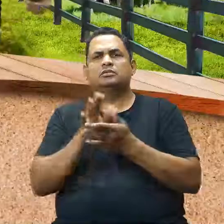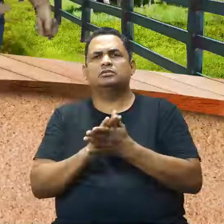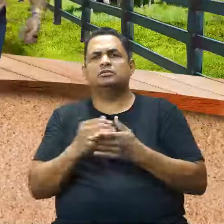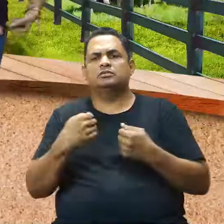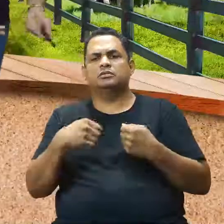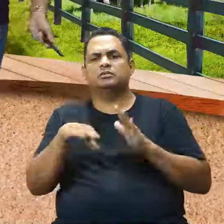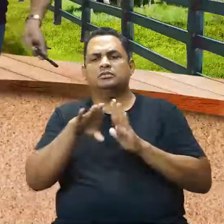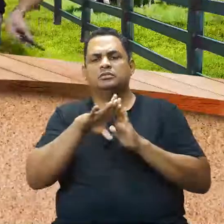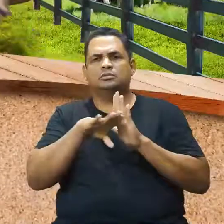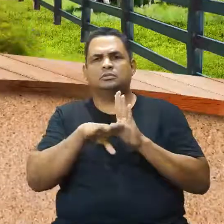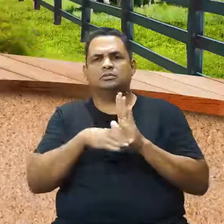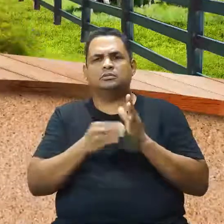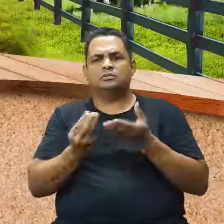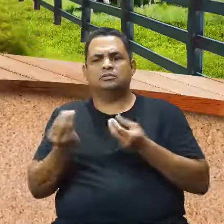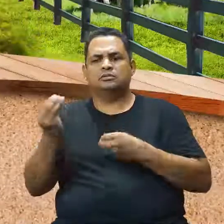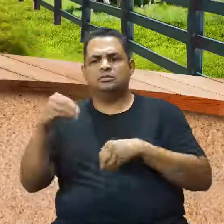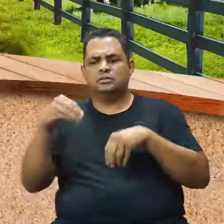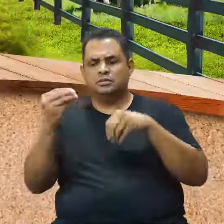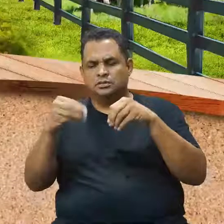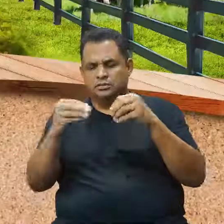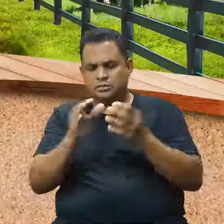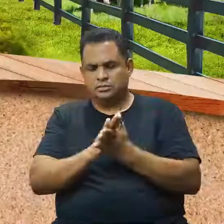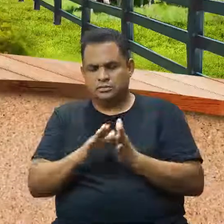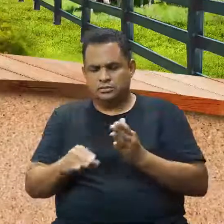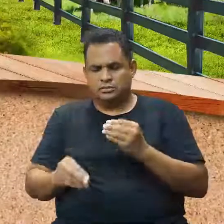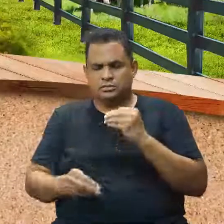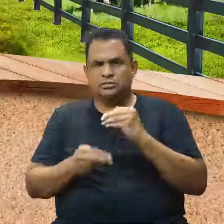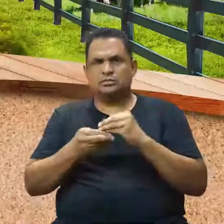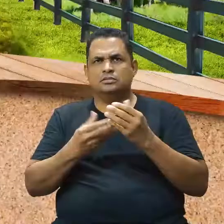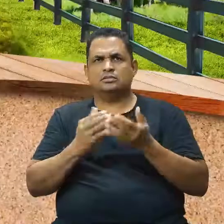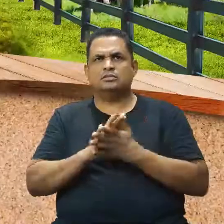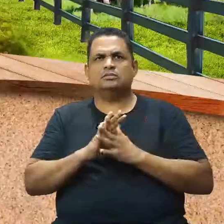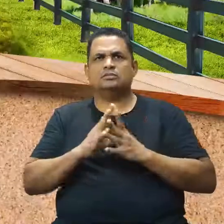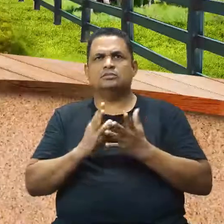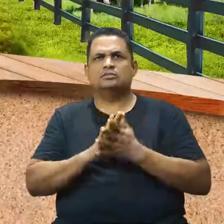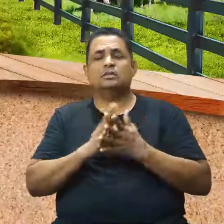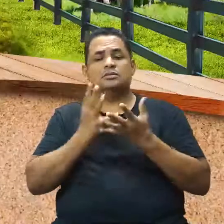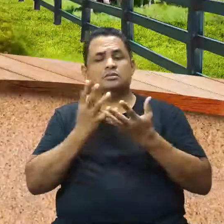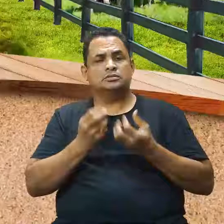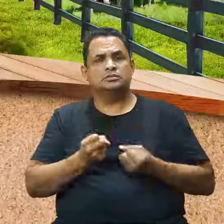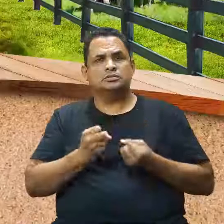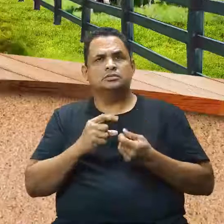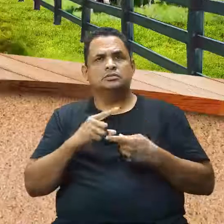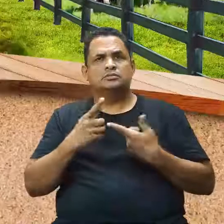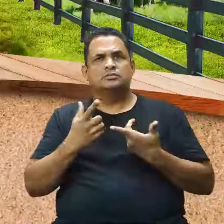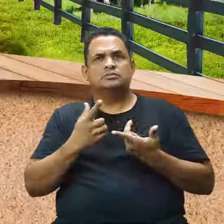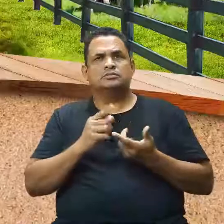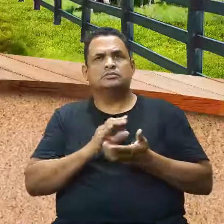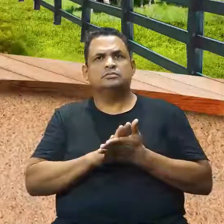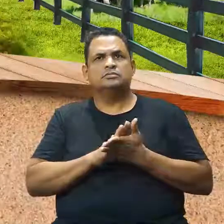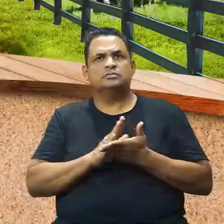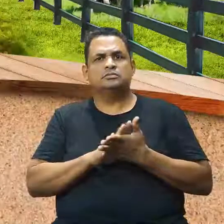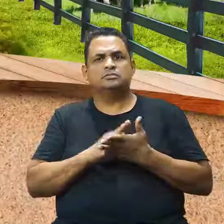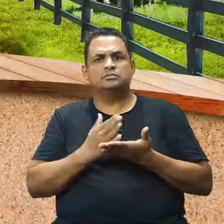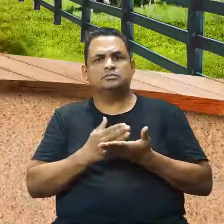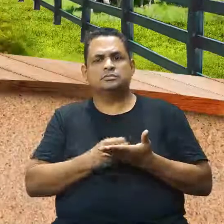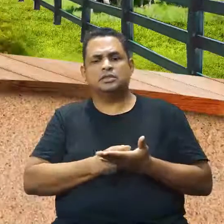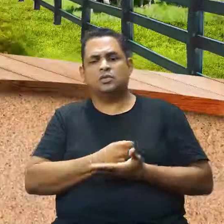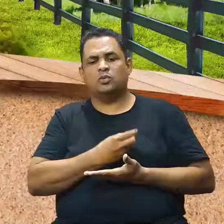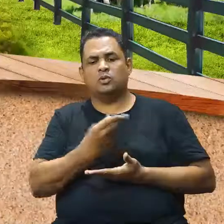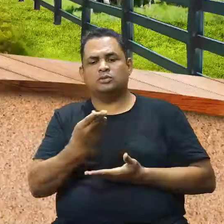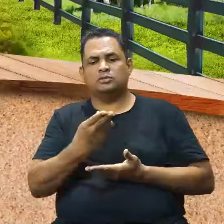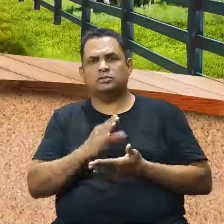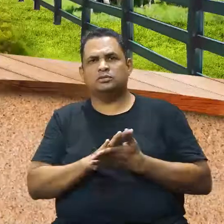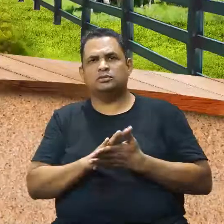fazer um levantamento da cultivar que eu vou inserir, que seja tolerante por um determinado nível